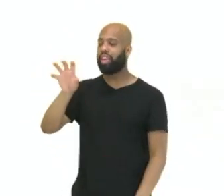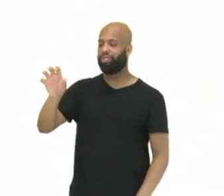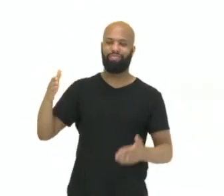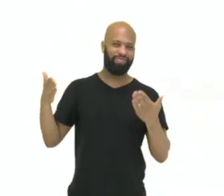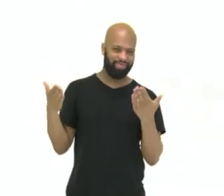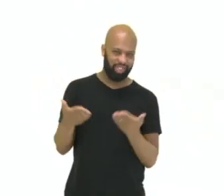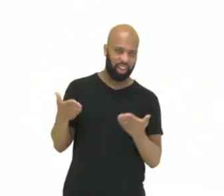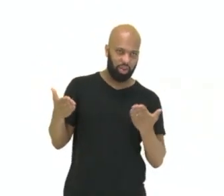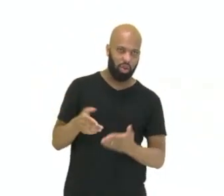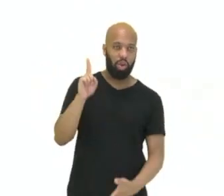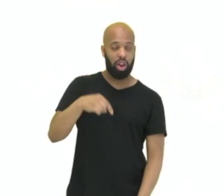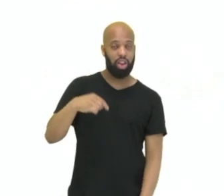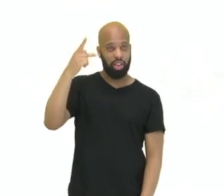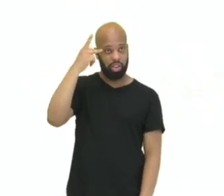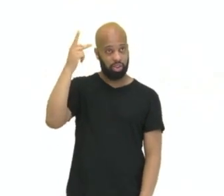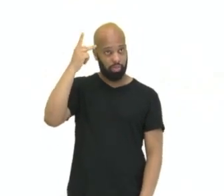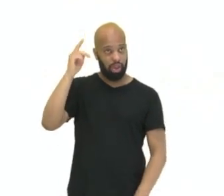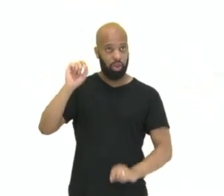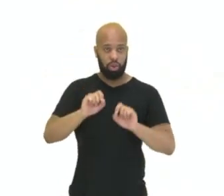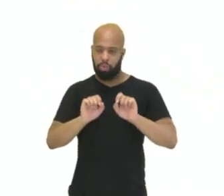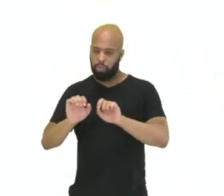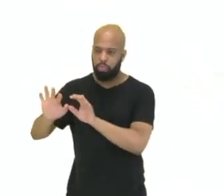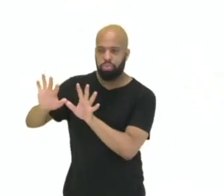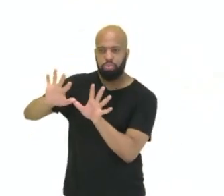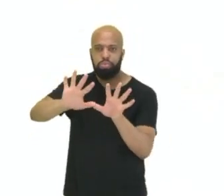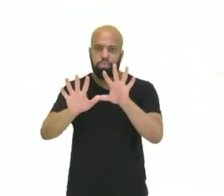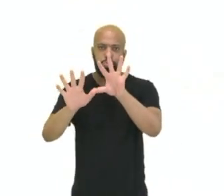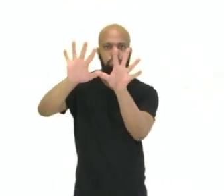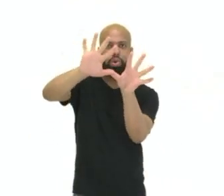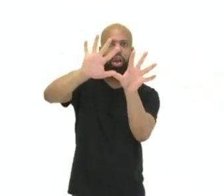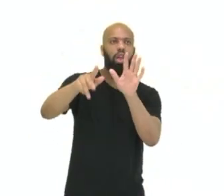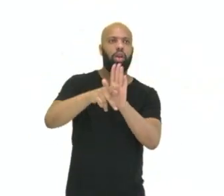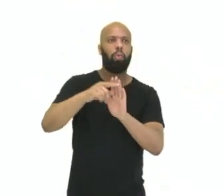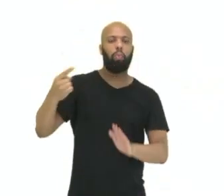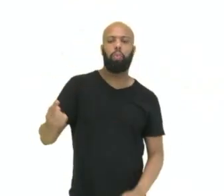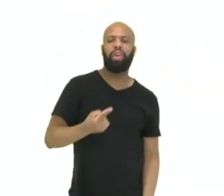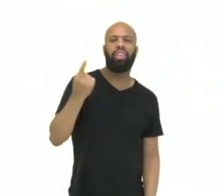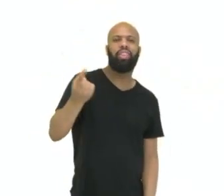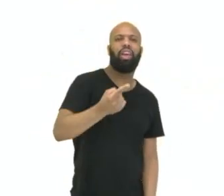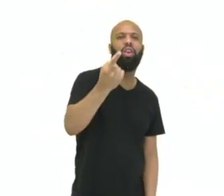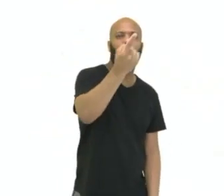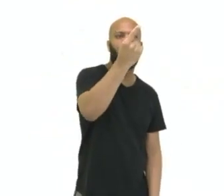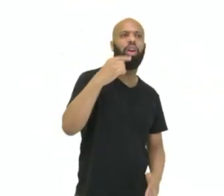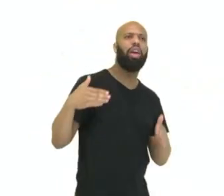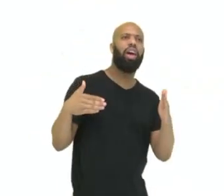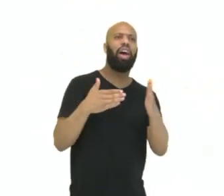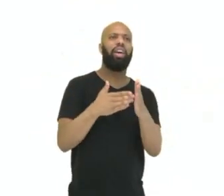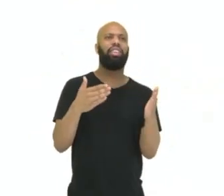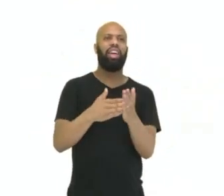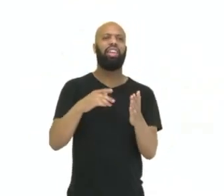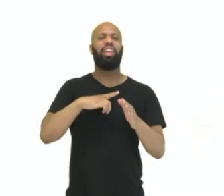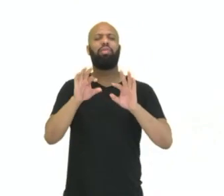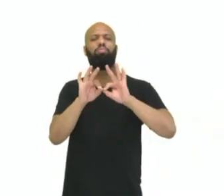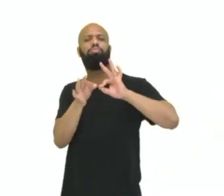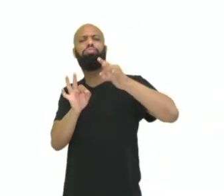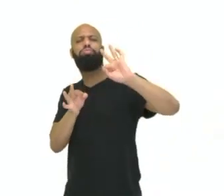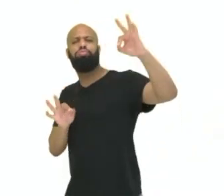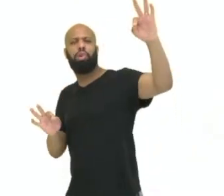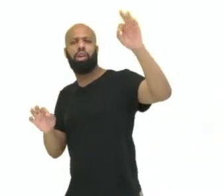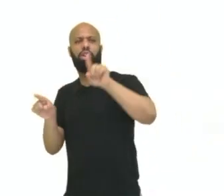é atualmente São Paulo e indo em direção ao interior do Brasil até regiões mais distantes,